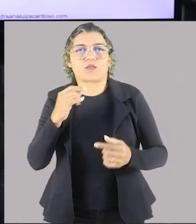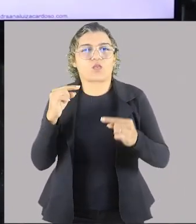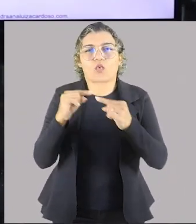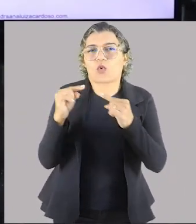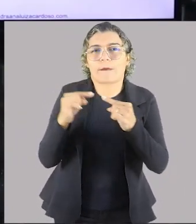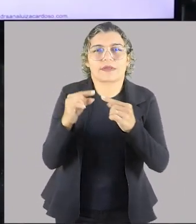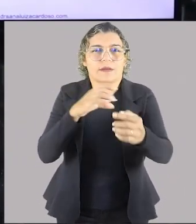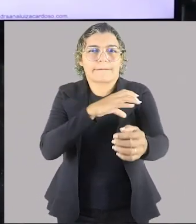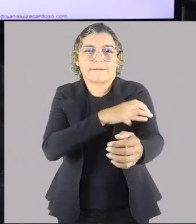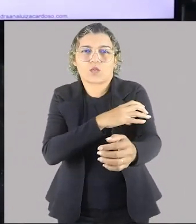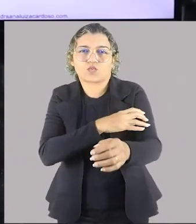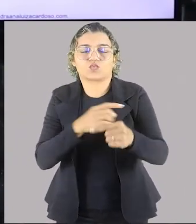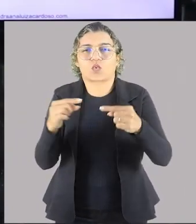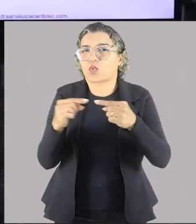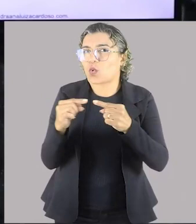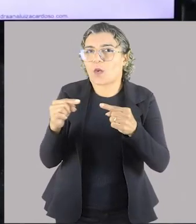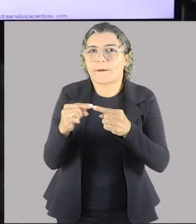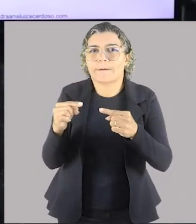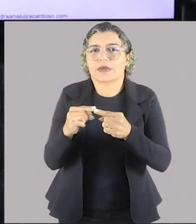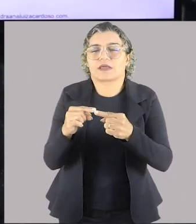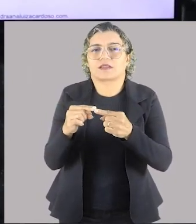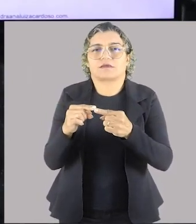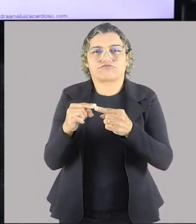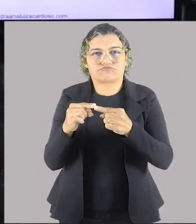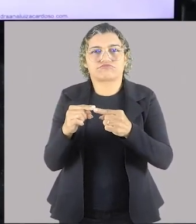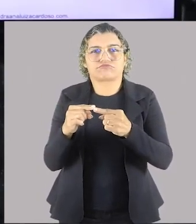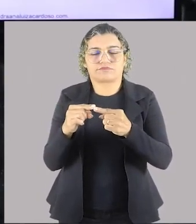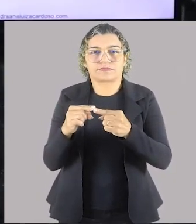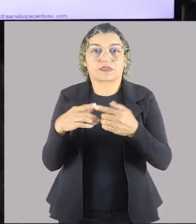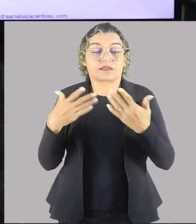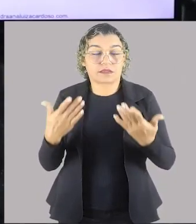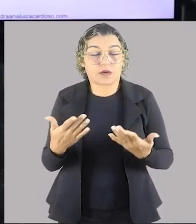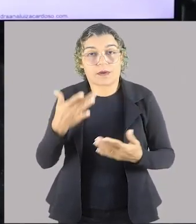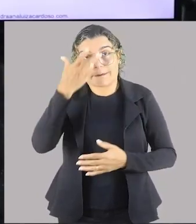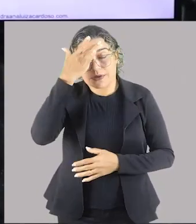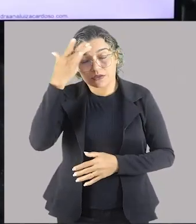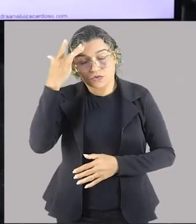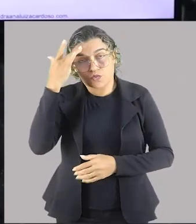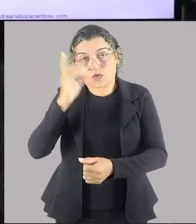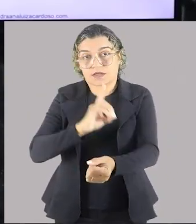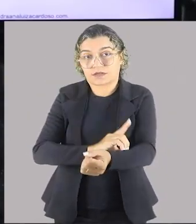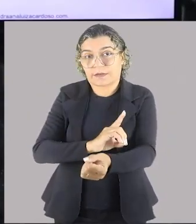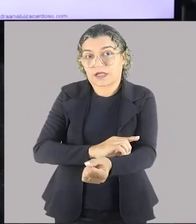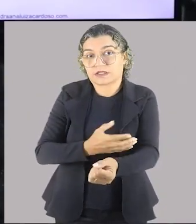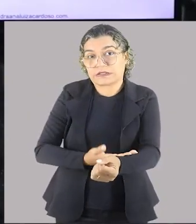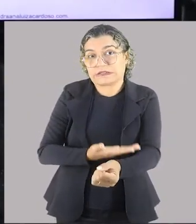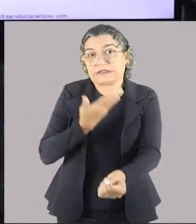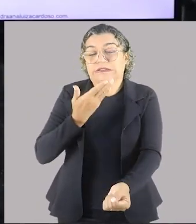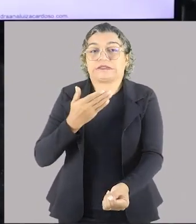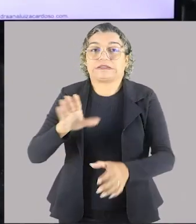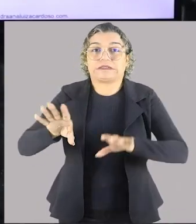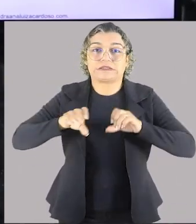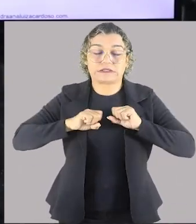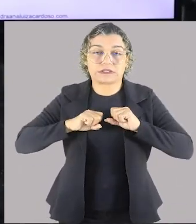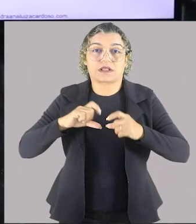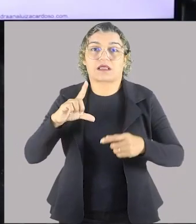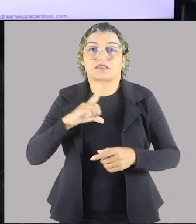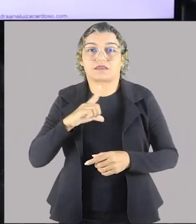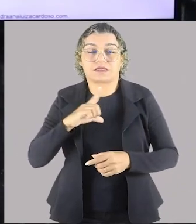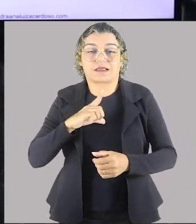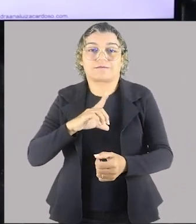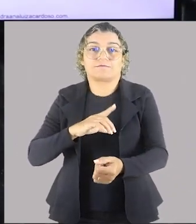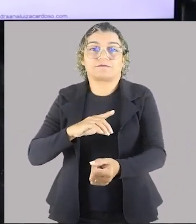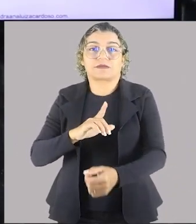para dentro da célula. Aí esse indivíduo ele vai ser diagnosticado com diabetes, porque ele vai ter um alto índice de